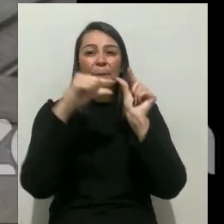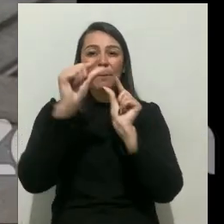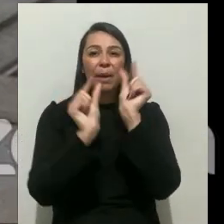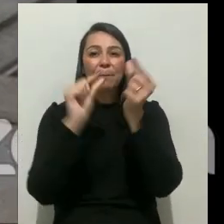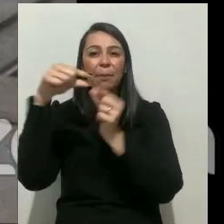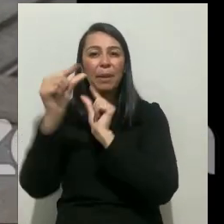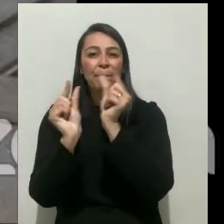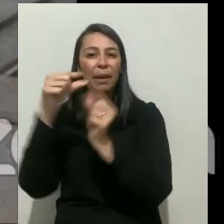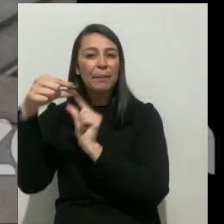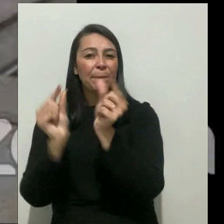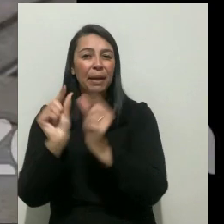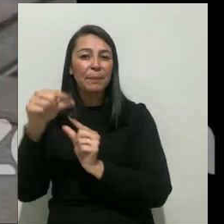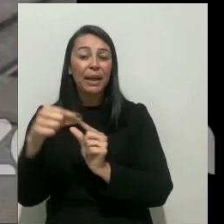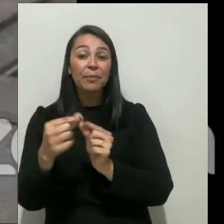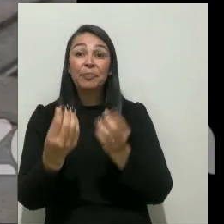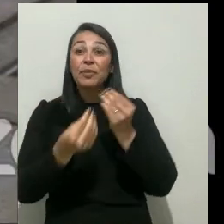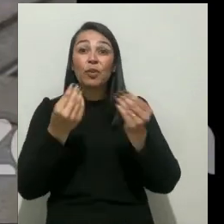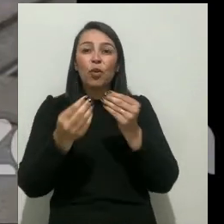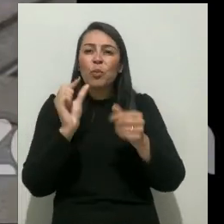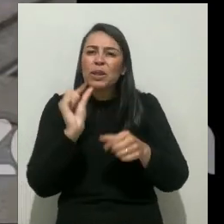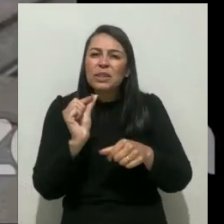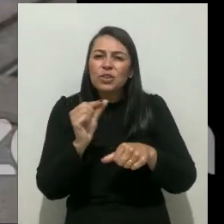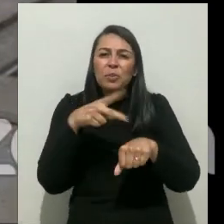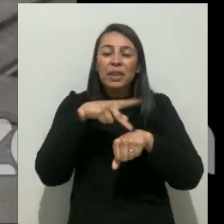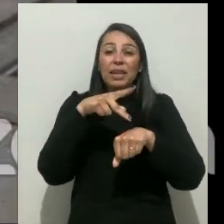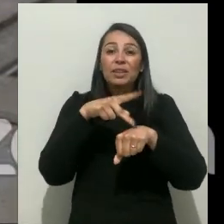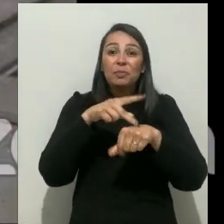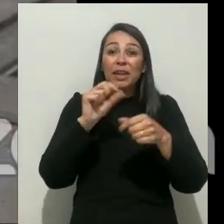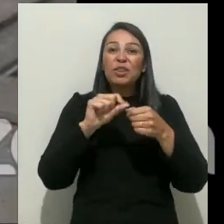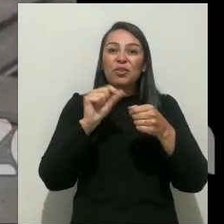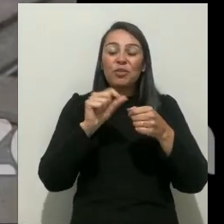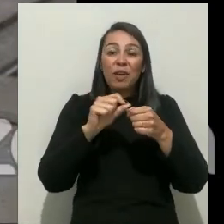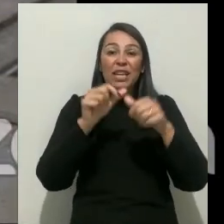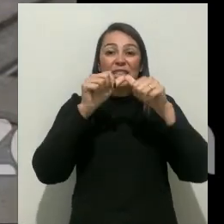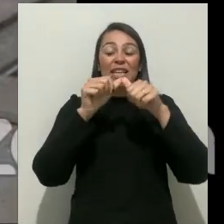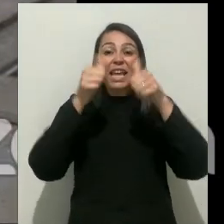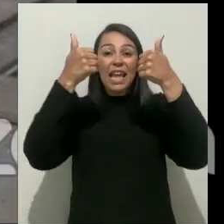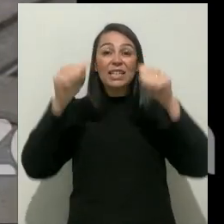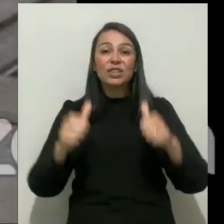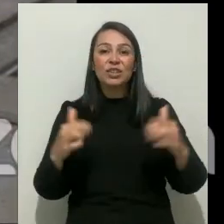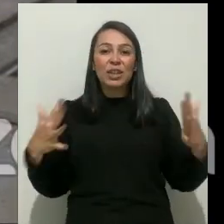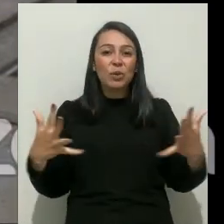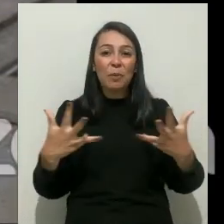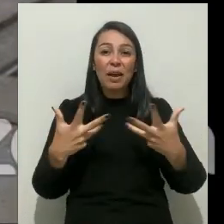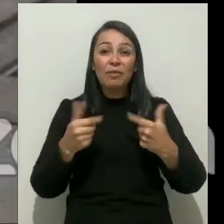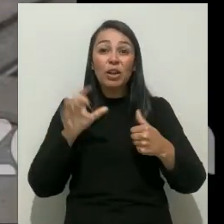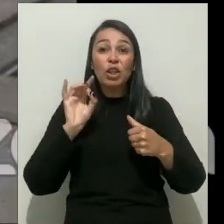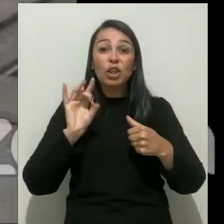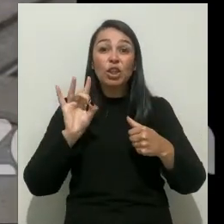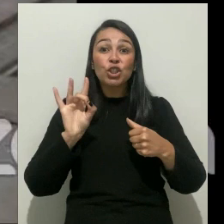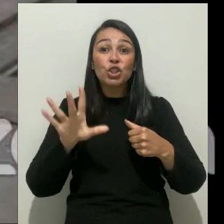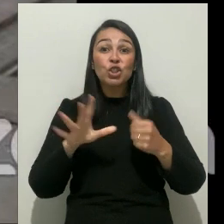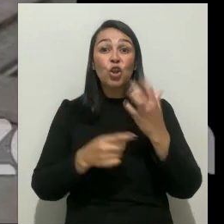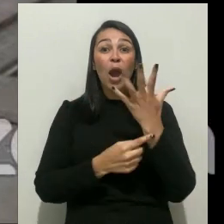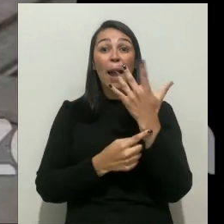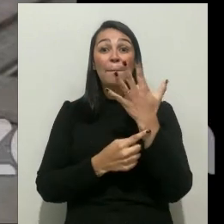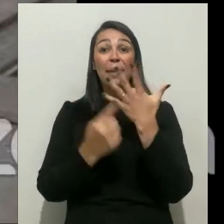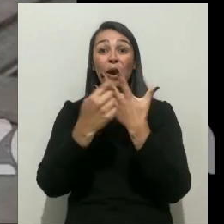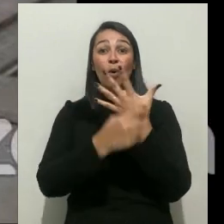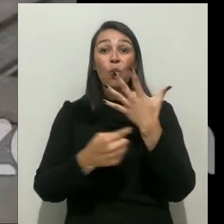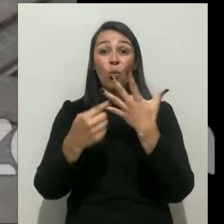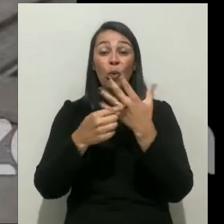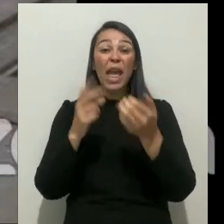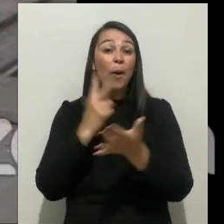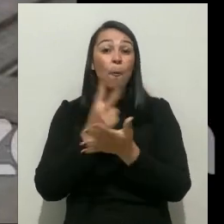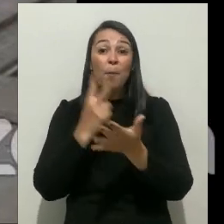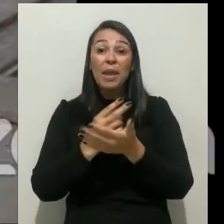essas pequenas pedrinhas, né, formam essa estátua maravilhosa que só a mão é do tamanho de uma pessoa. Essa